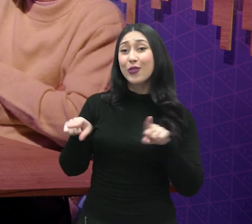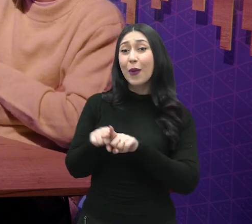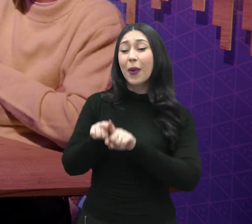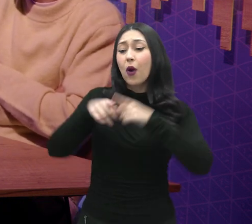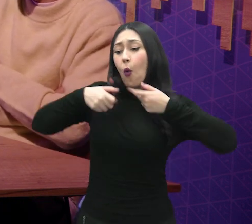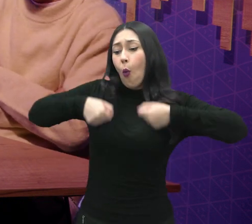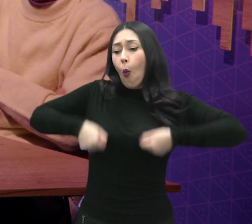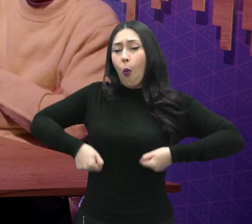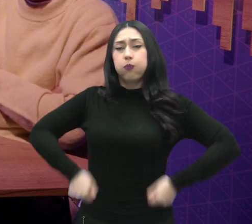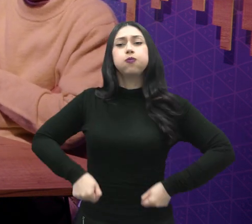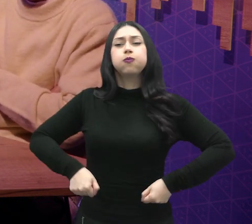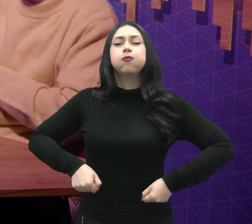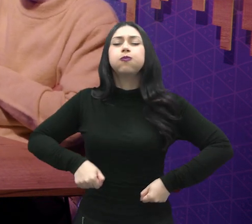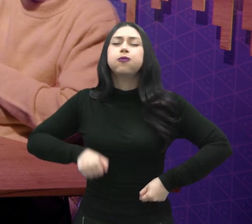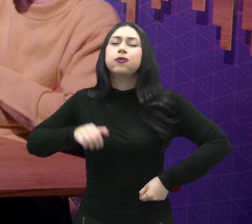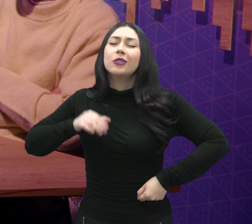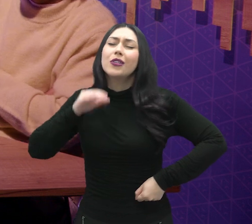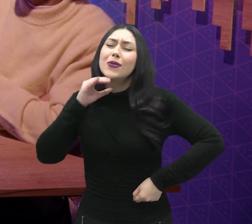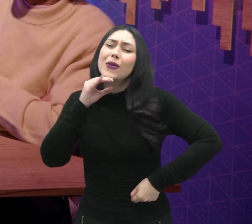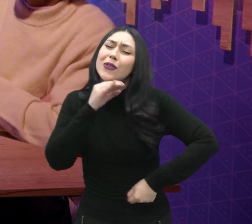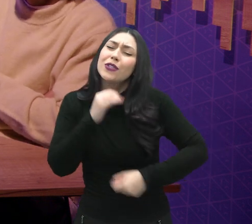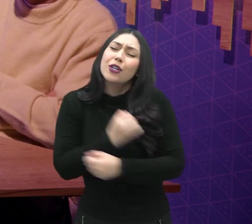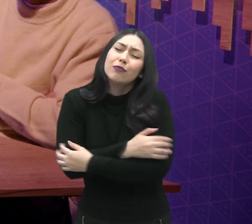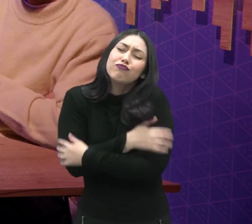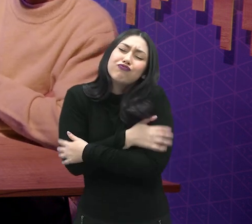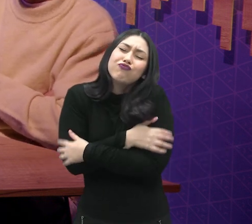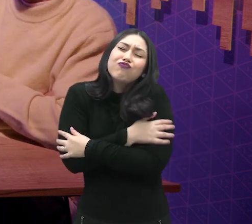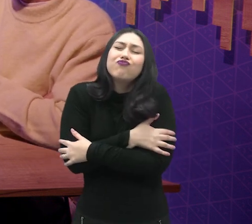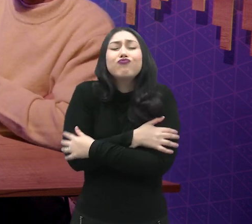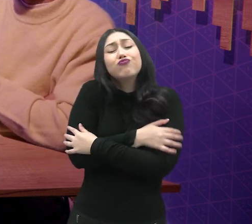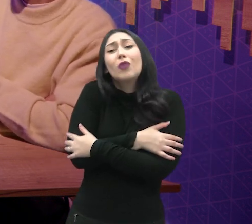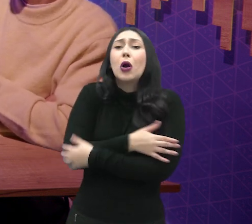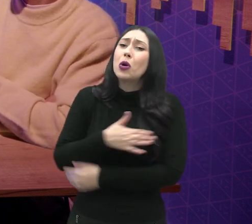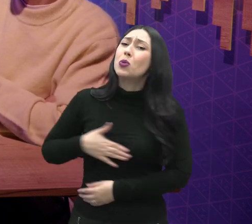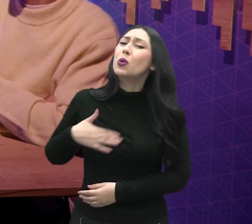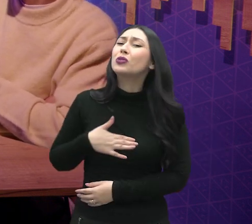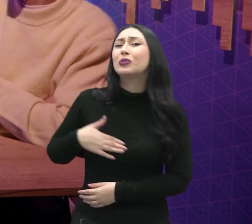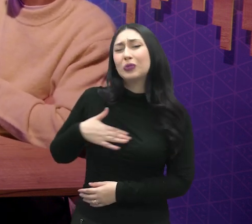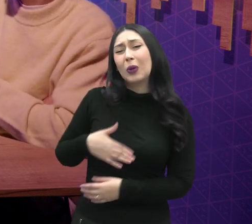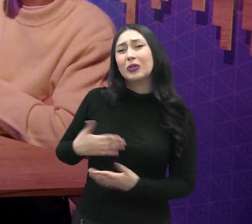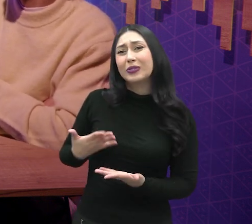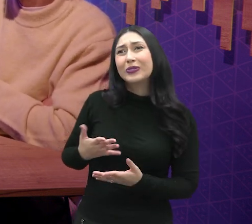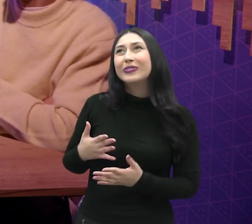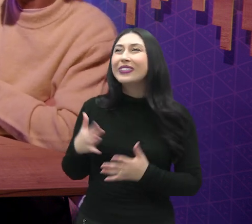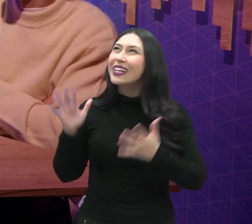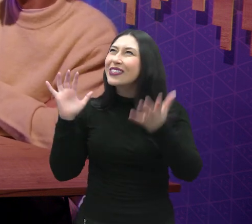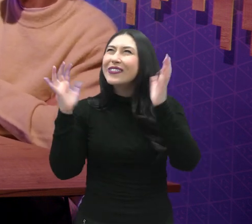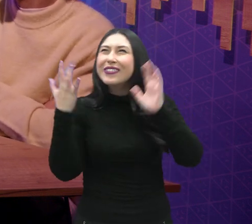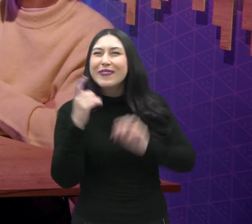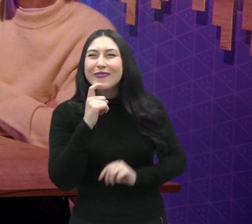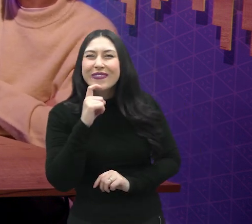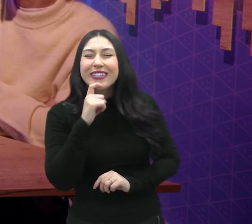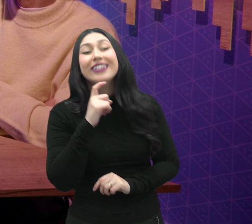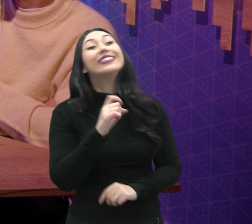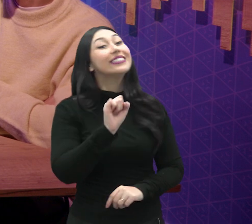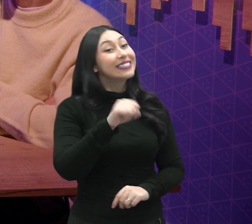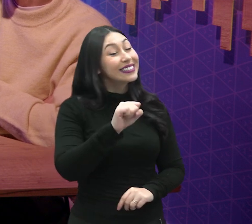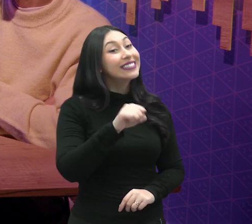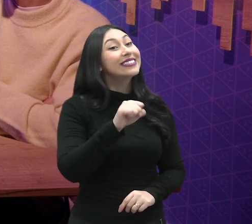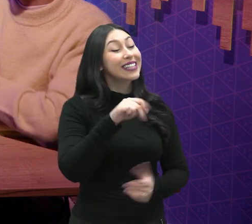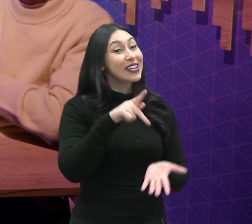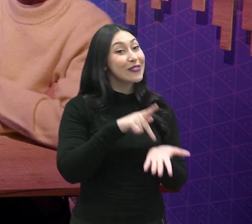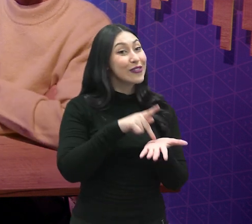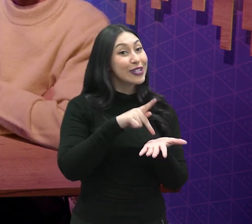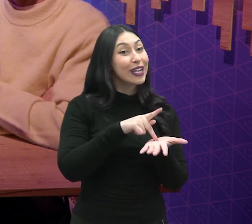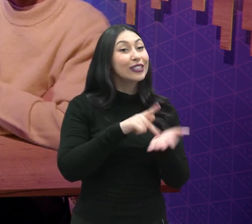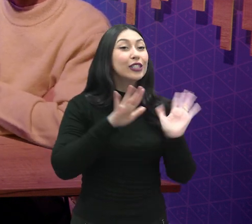assim, ó, com essa blusa quentinha, porque... Tem nada melhor do que descansar no frio, né? Principalmente no frio, né? É verdade, a